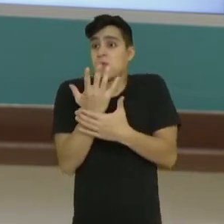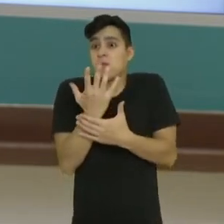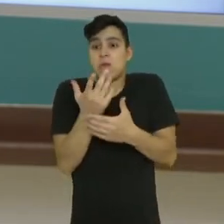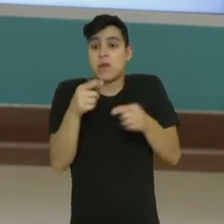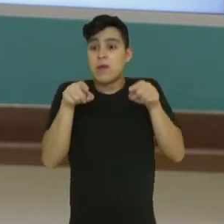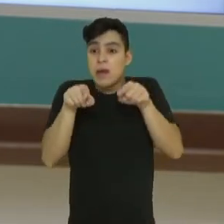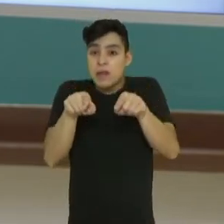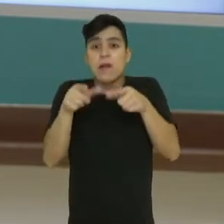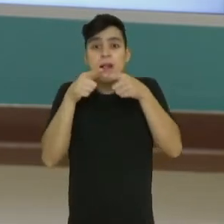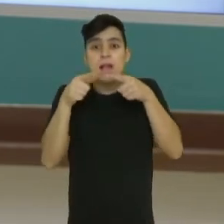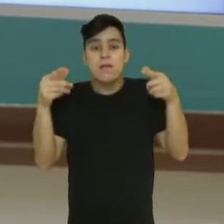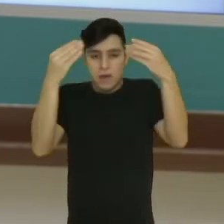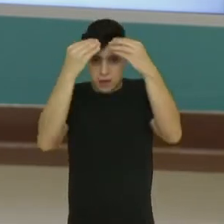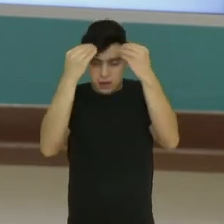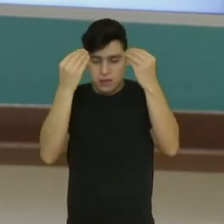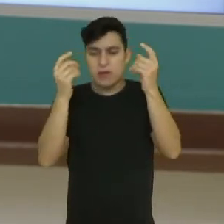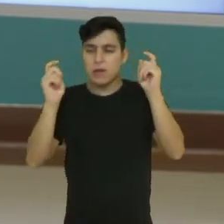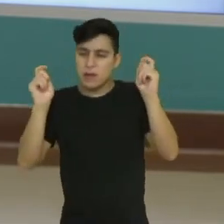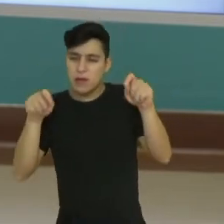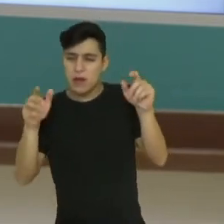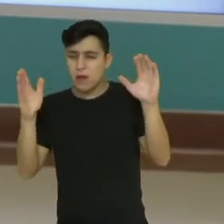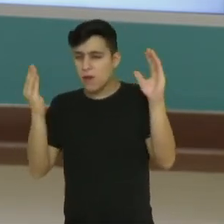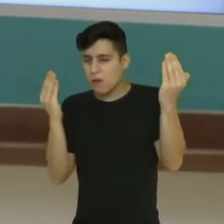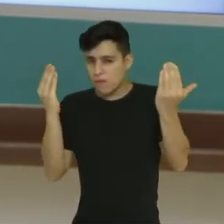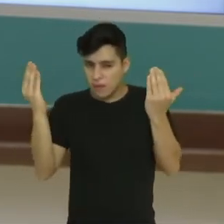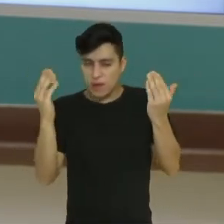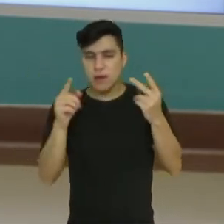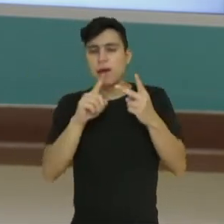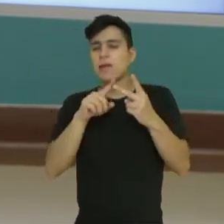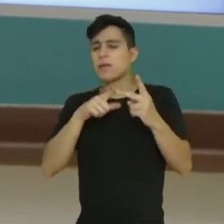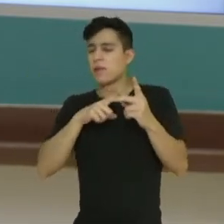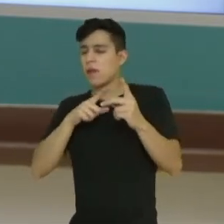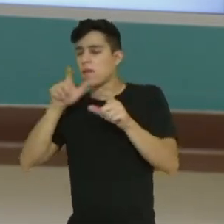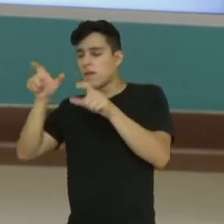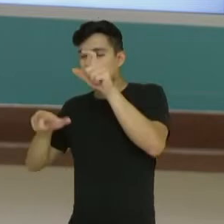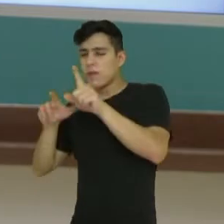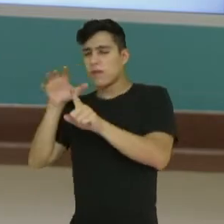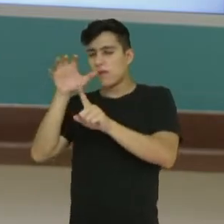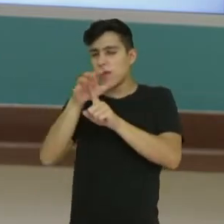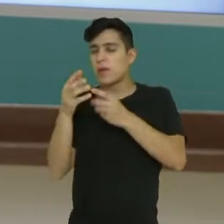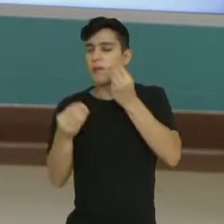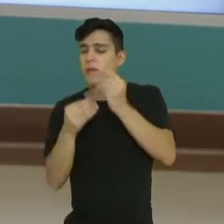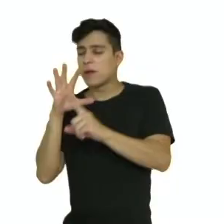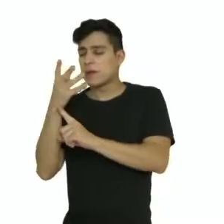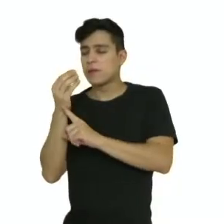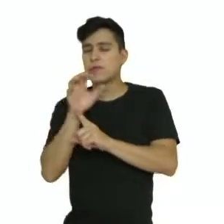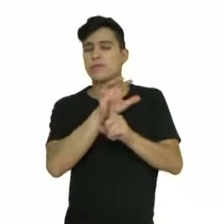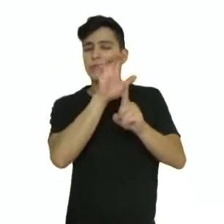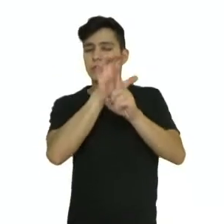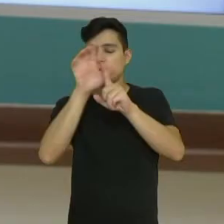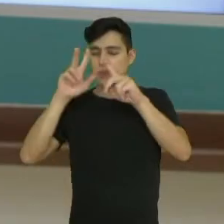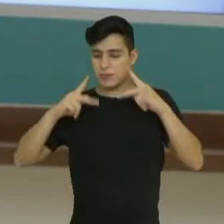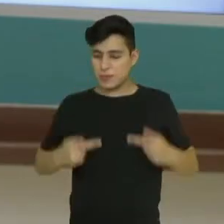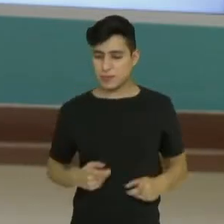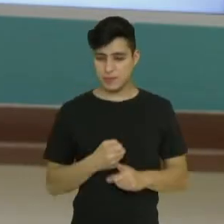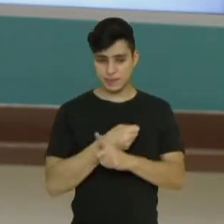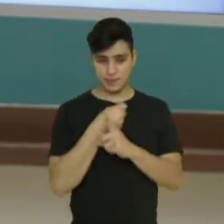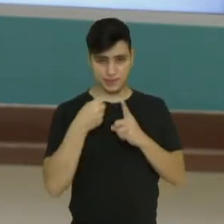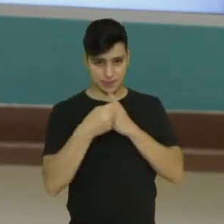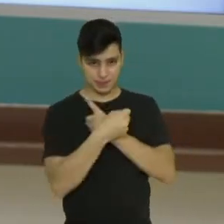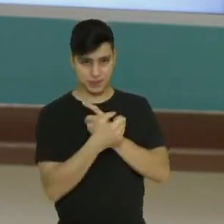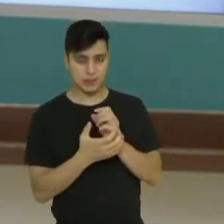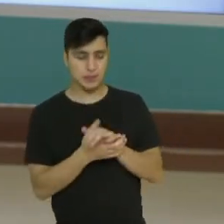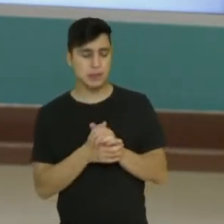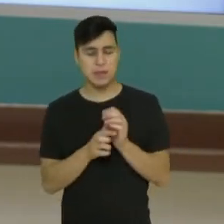ela tem seus comparativos, as suas influências e como ela transformou totalmente a sociedade humana. Então, vamos fazer uma perguntinha só